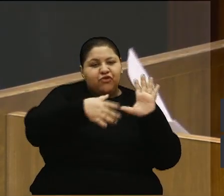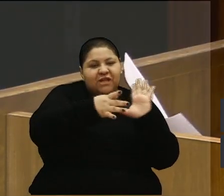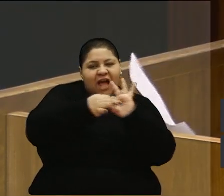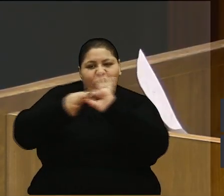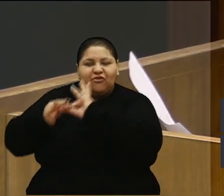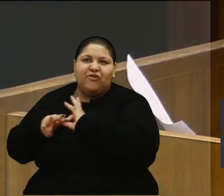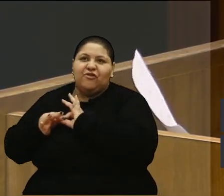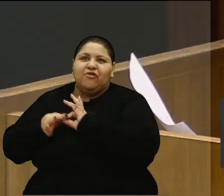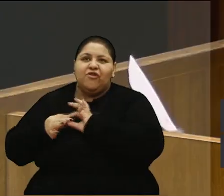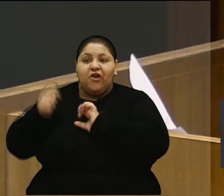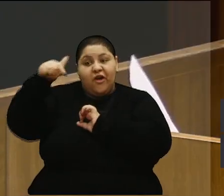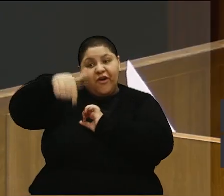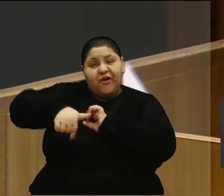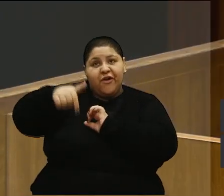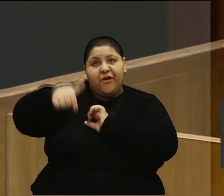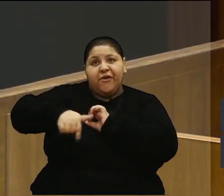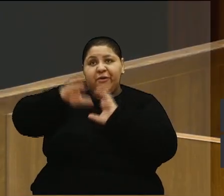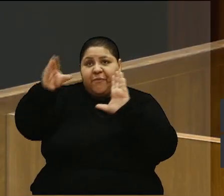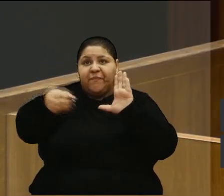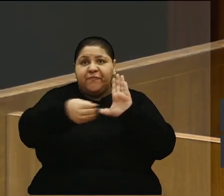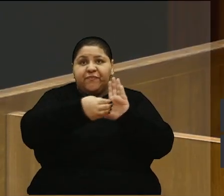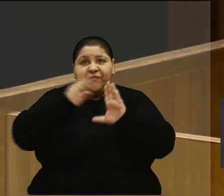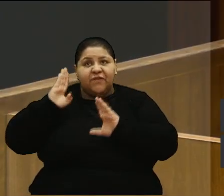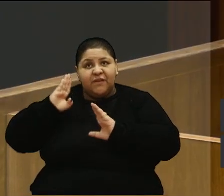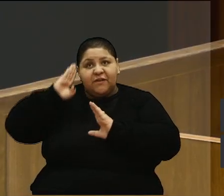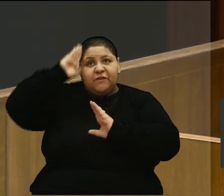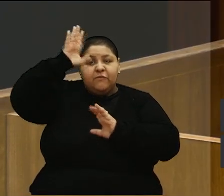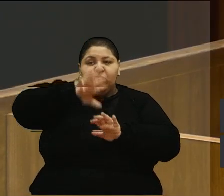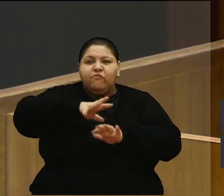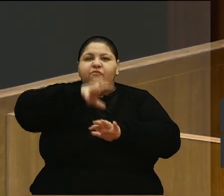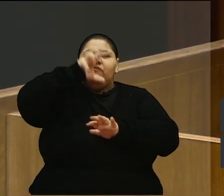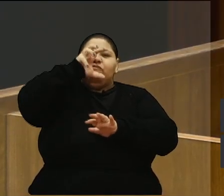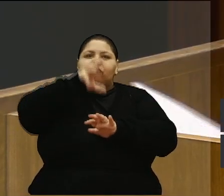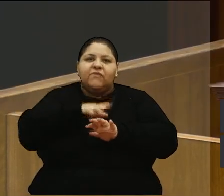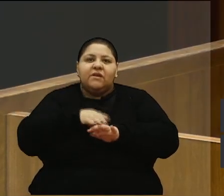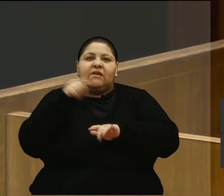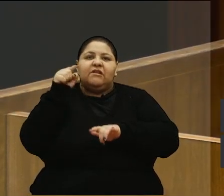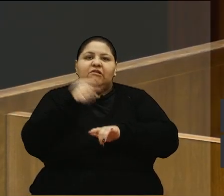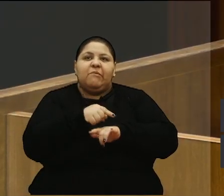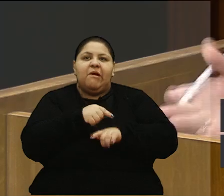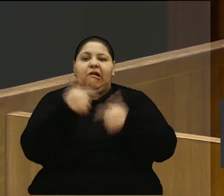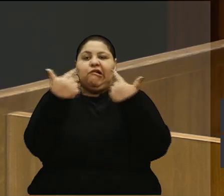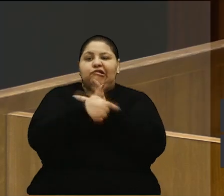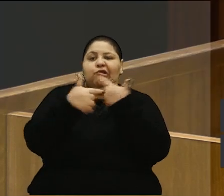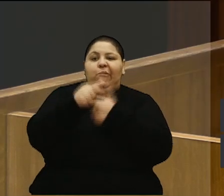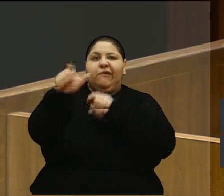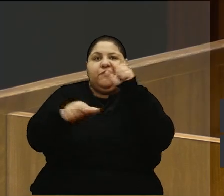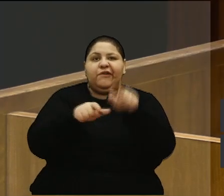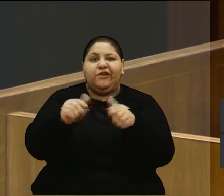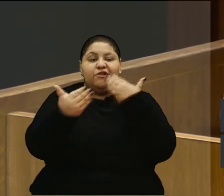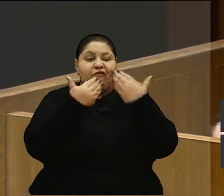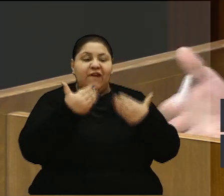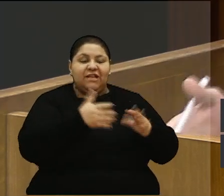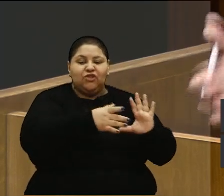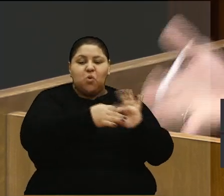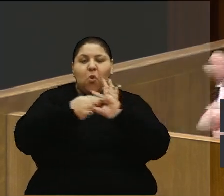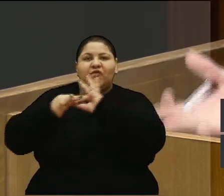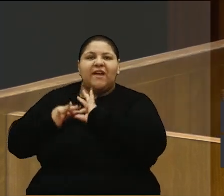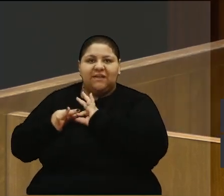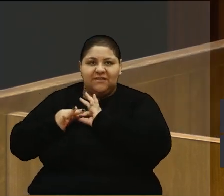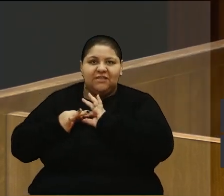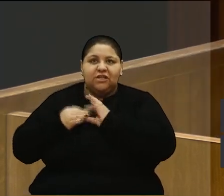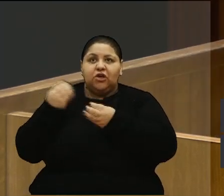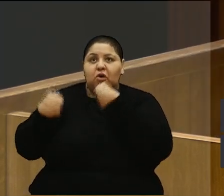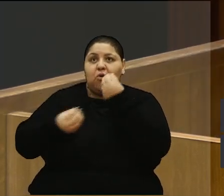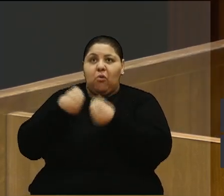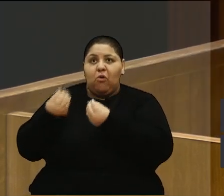quando vem aqui, o pessoal vem aqui e coloca o Bolsonaro suspirando e diz que ele zombou das pessoas e não analisa aquele contexto, né, que ele estava imitando como é ter